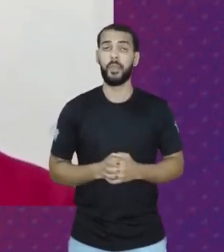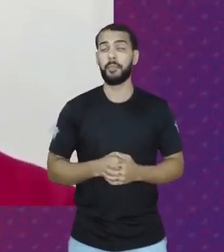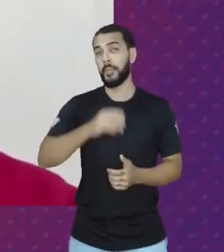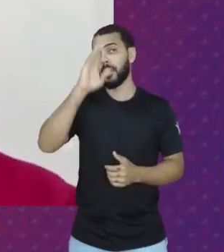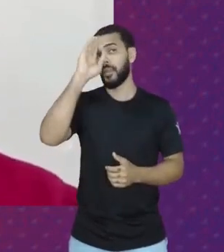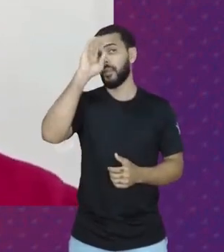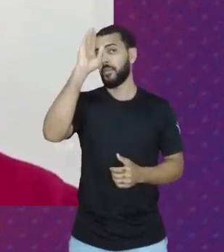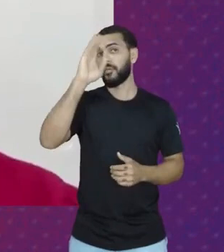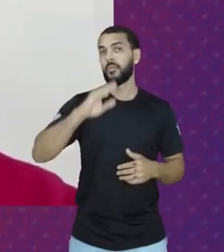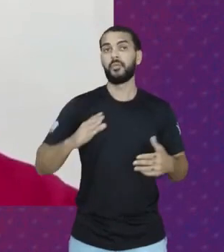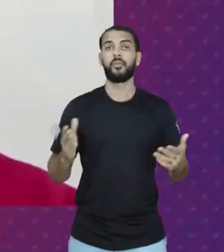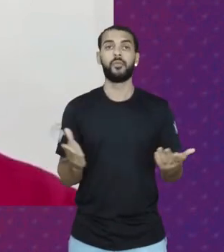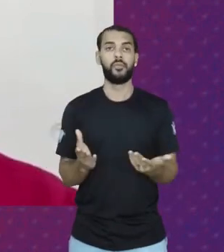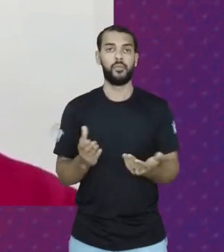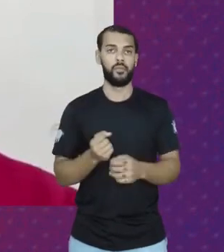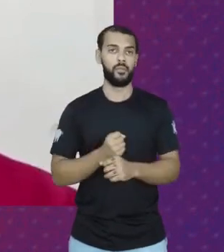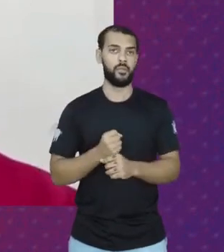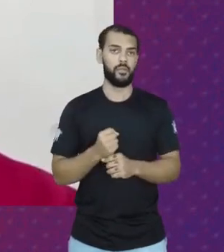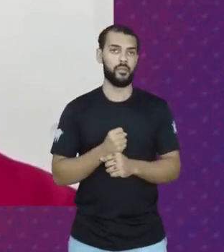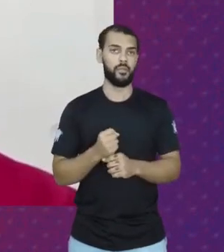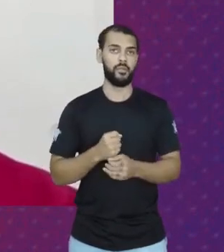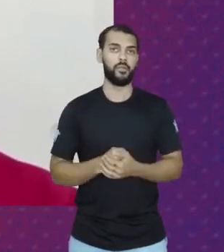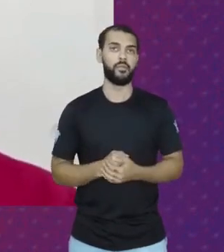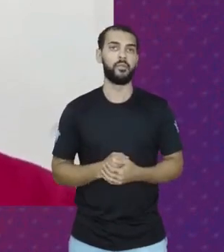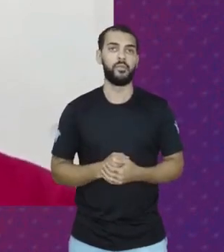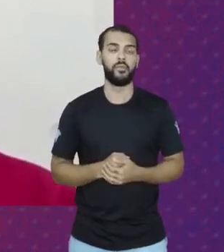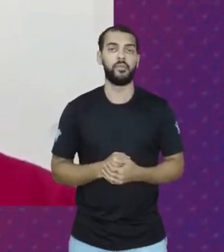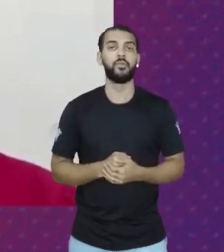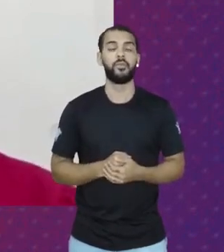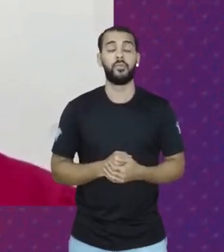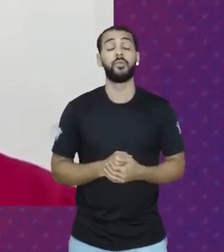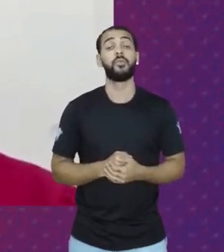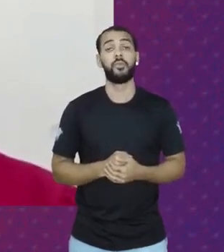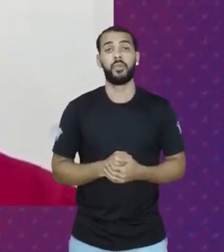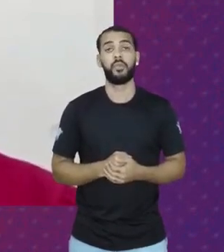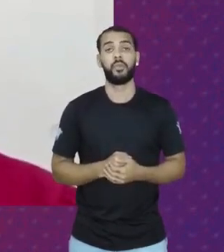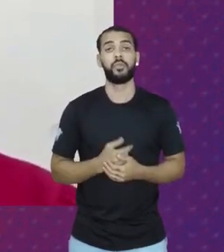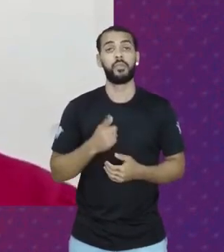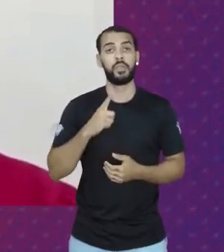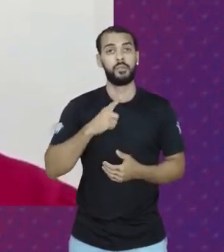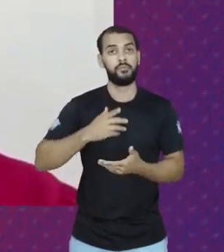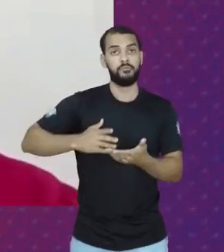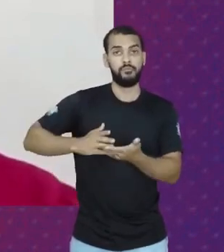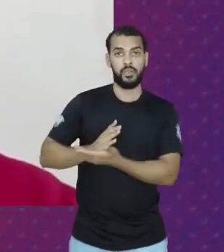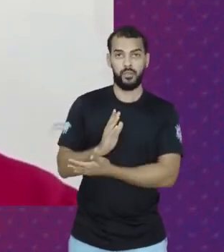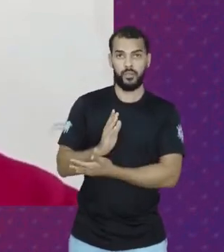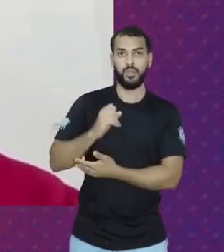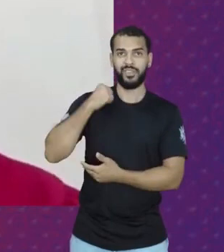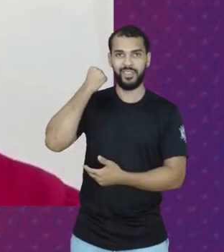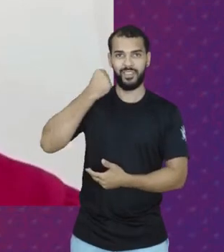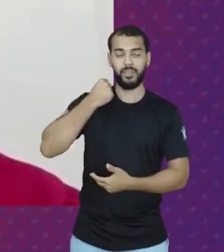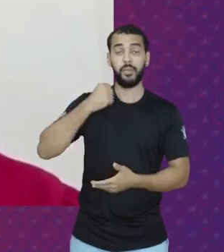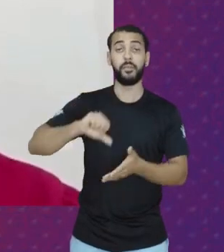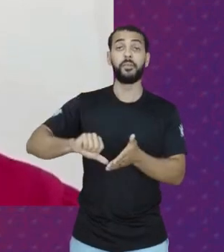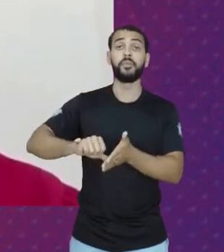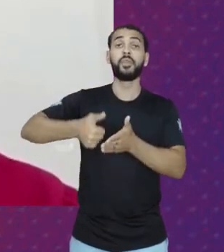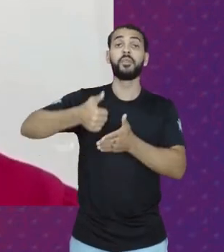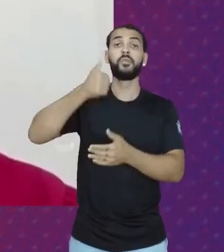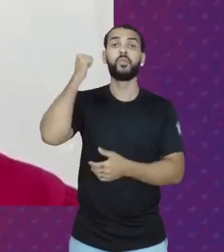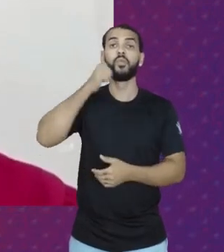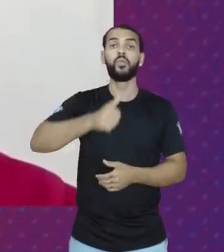principalmente neste ano que estou assumindo meu mandato de senadora, a primeira mulher a assumir esta vaga pelo